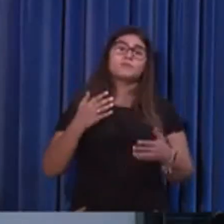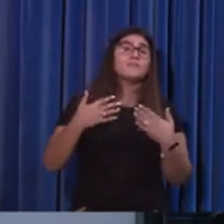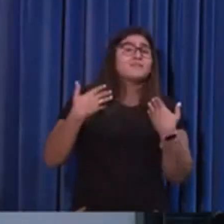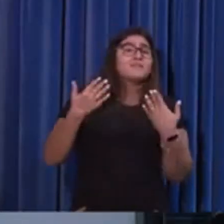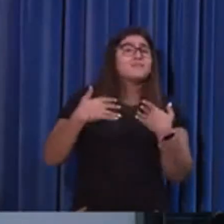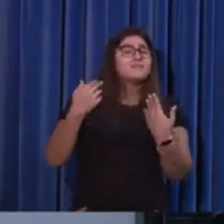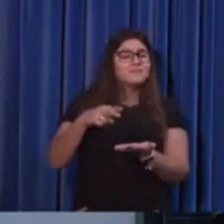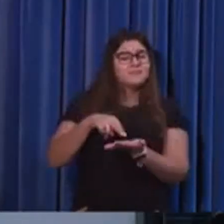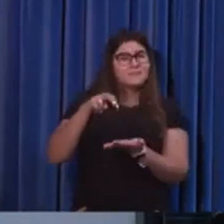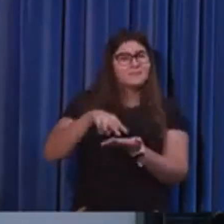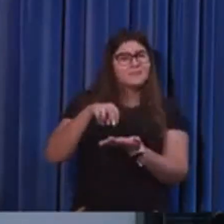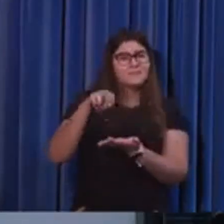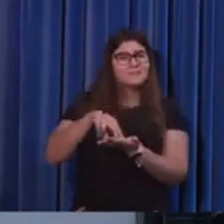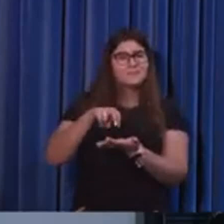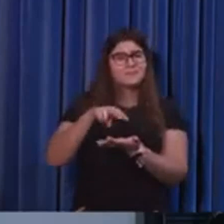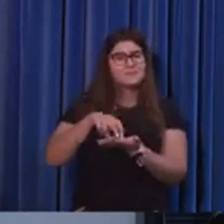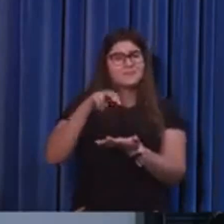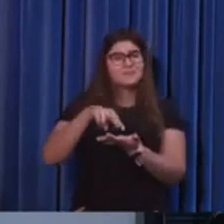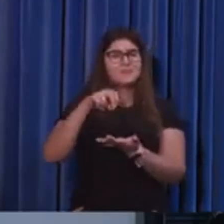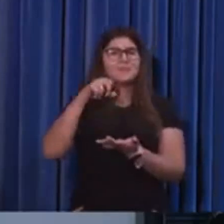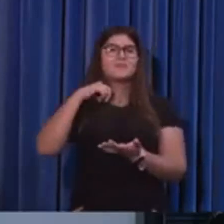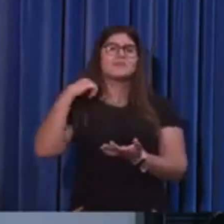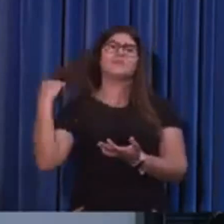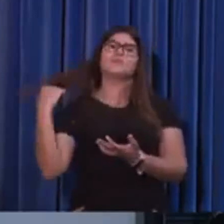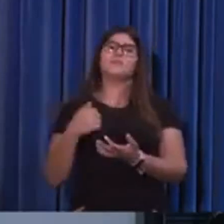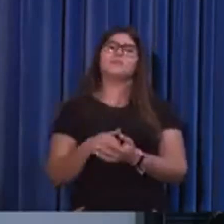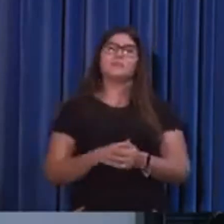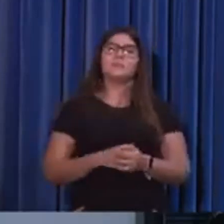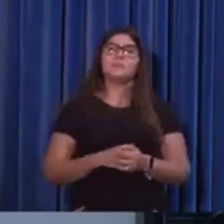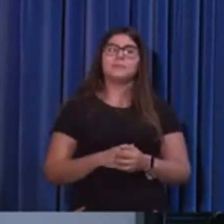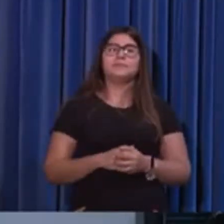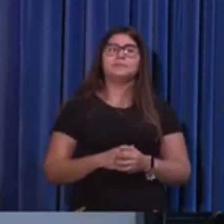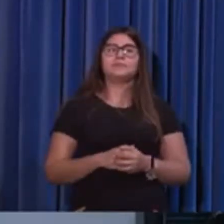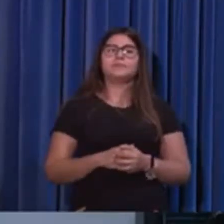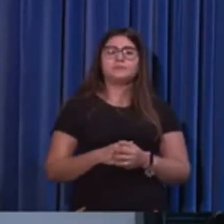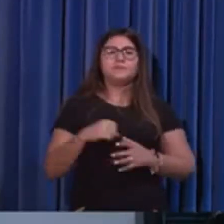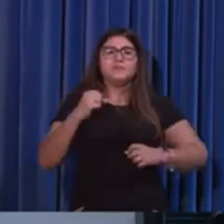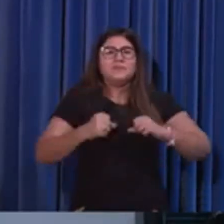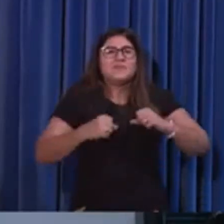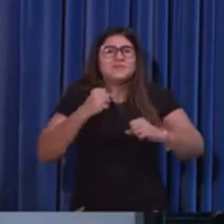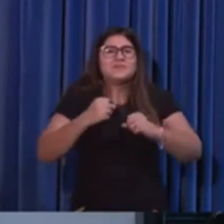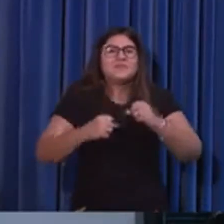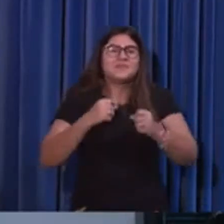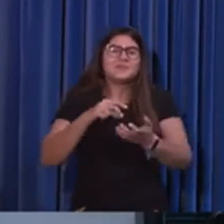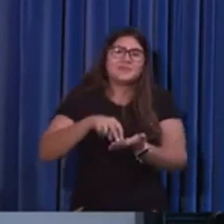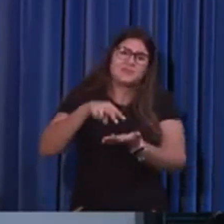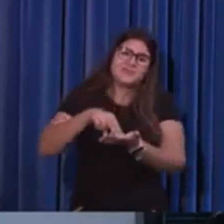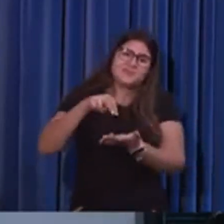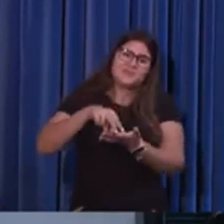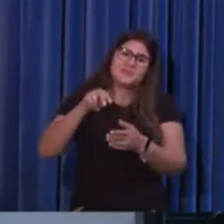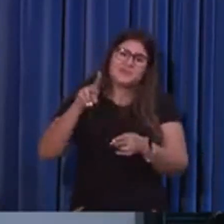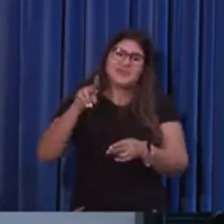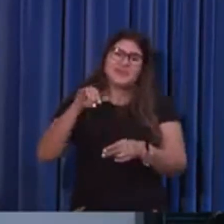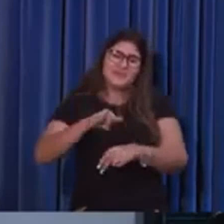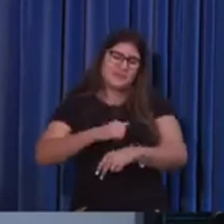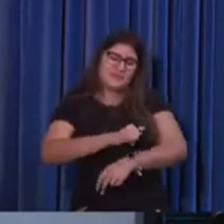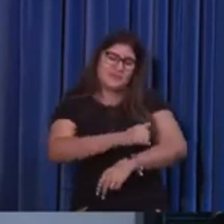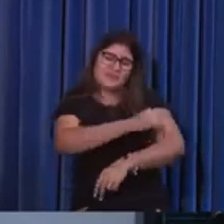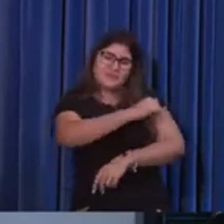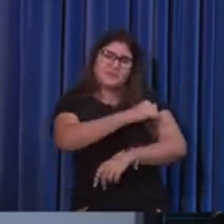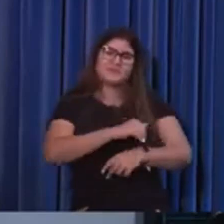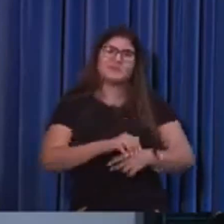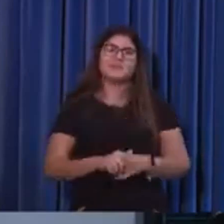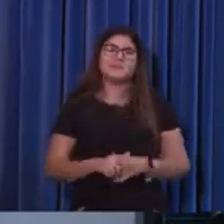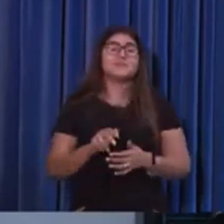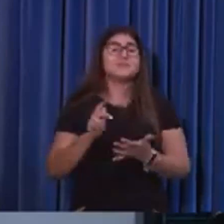essa expressão de saltar, de sair correndo de alegria, como bezerros soltos da estrebaria,